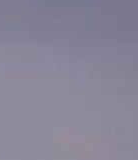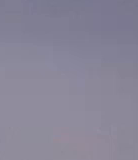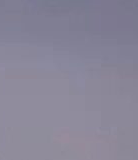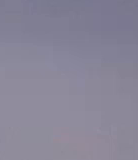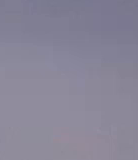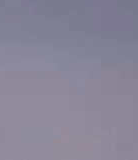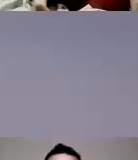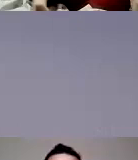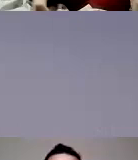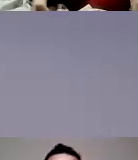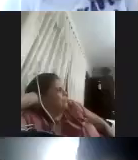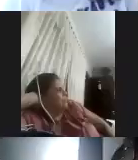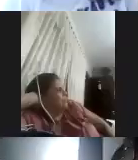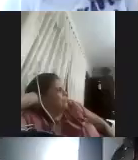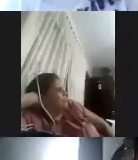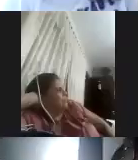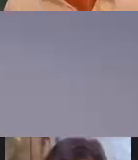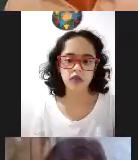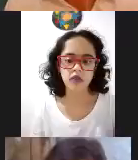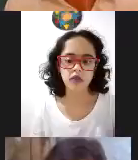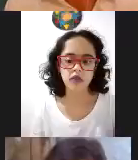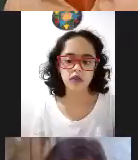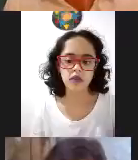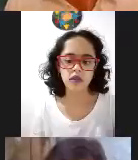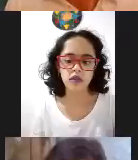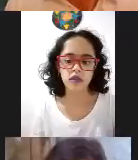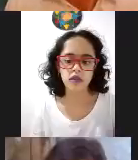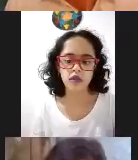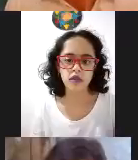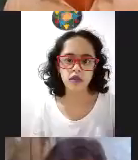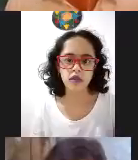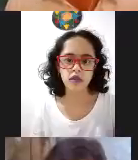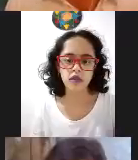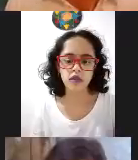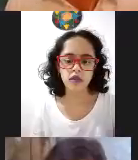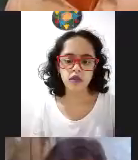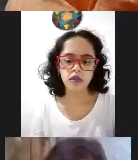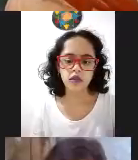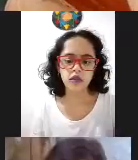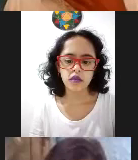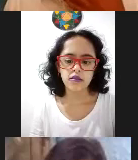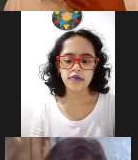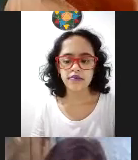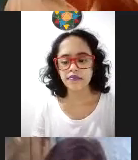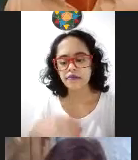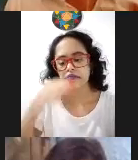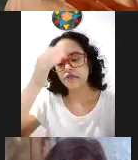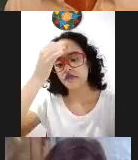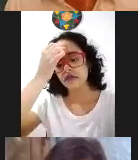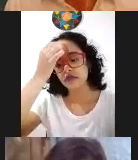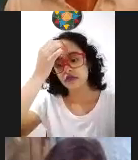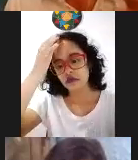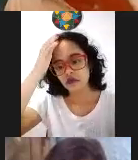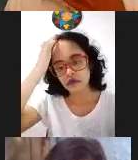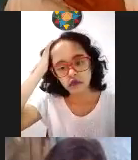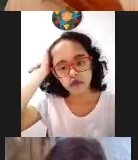sei se ele vai andar, não dá para eu falar isso para vocês, enfim, não tenho tanta experiência, mas tenta, né?